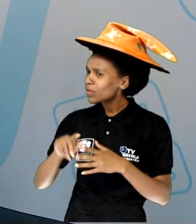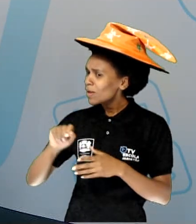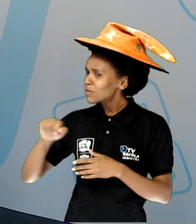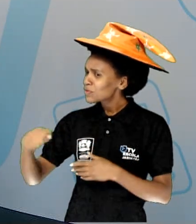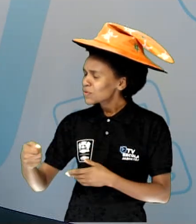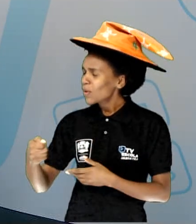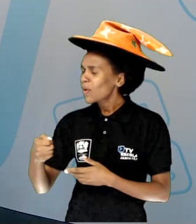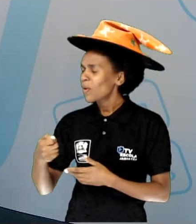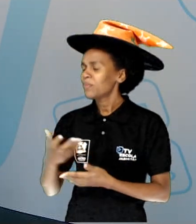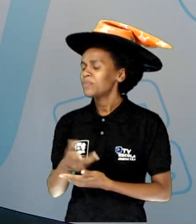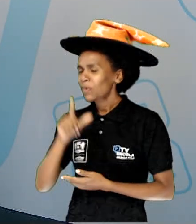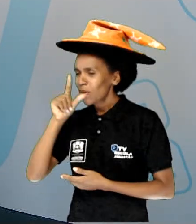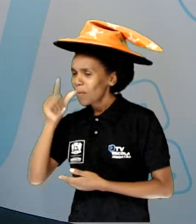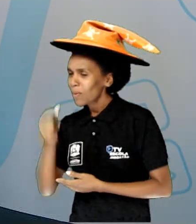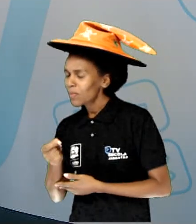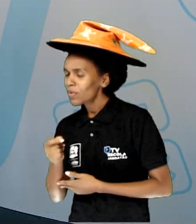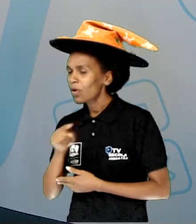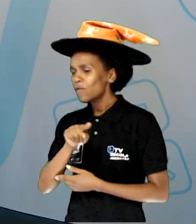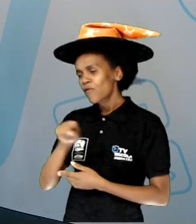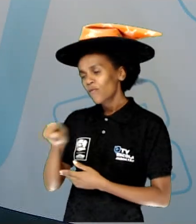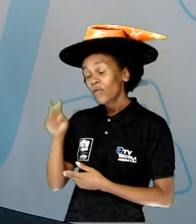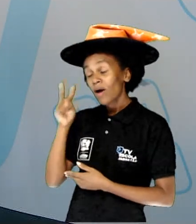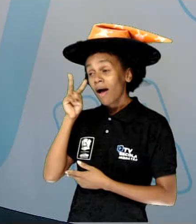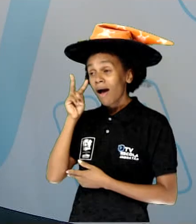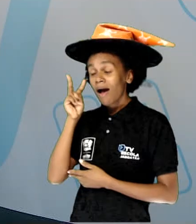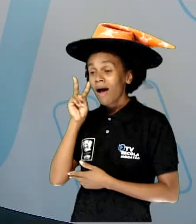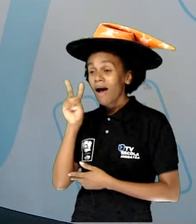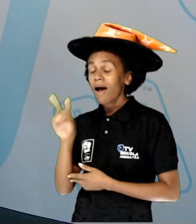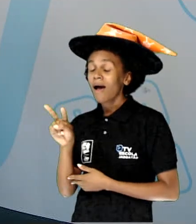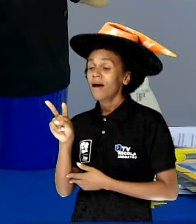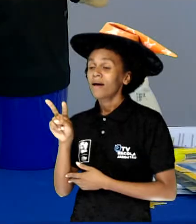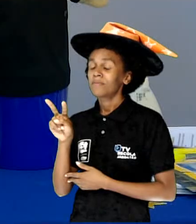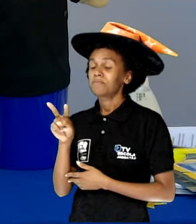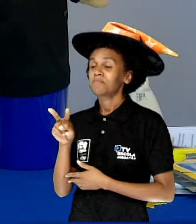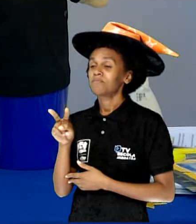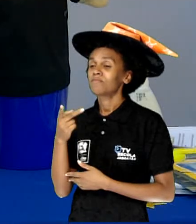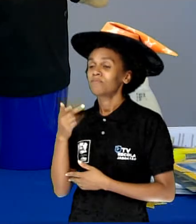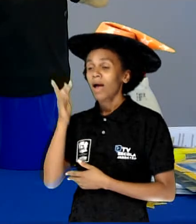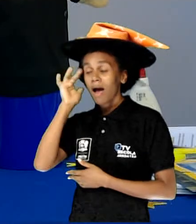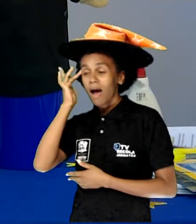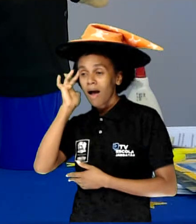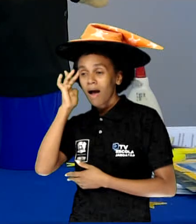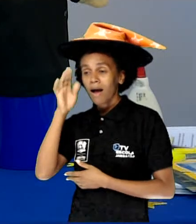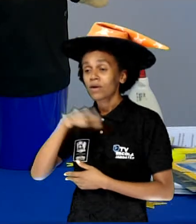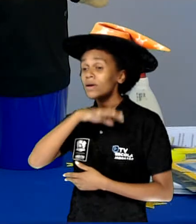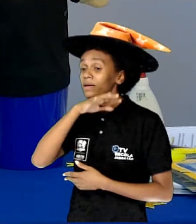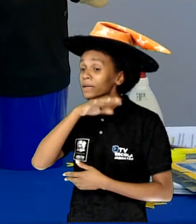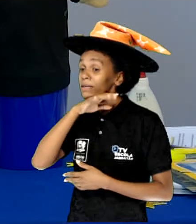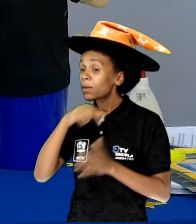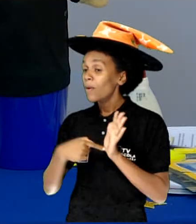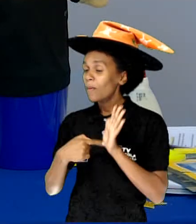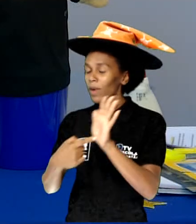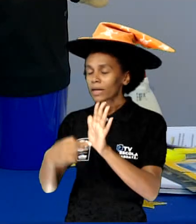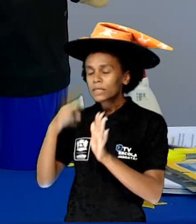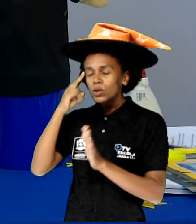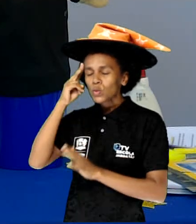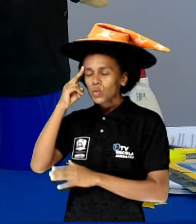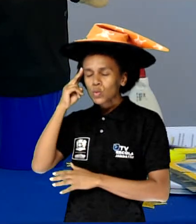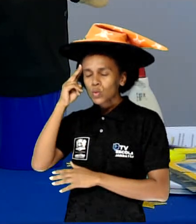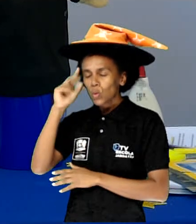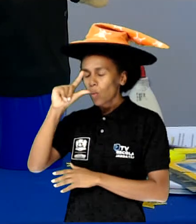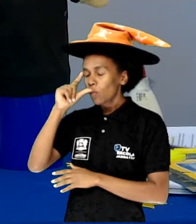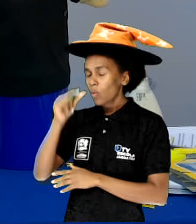e o que você acha desses animais que aparecem no sonho da bruxinha Zuzu Grupo Pura ele não